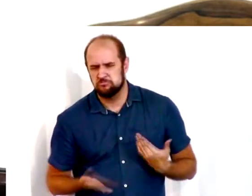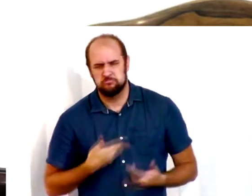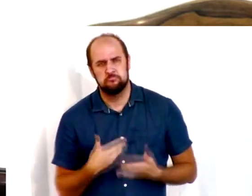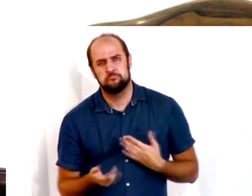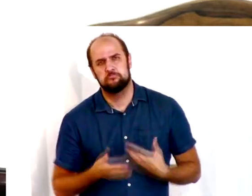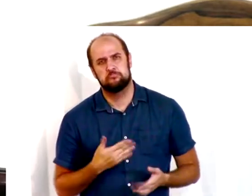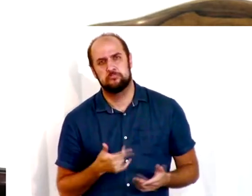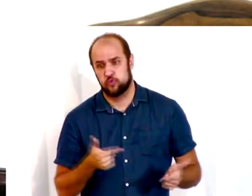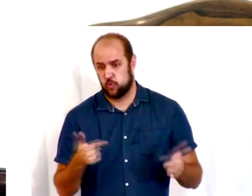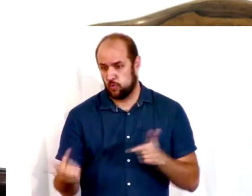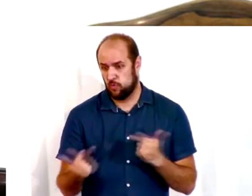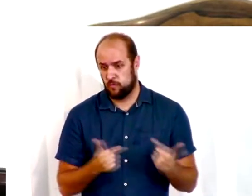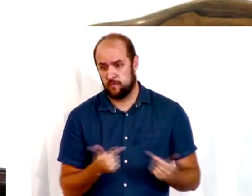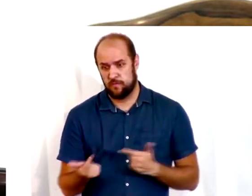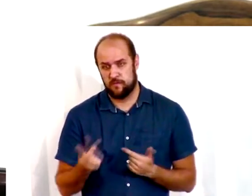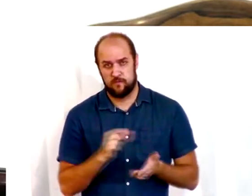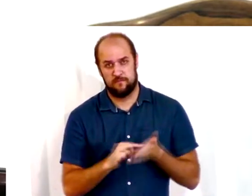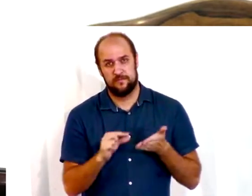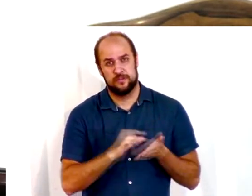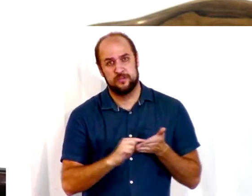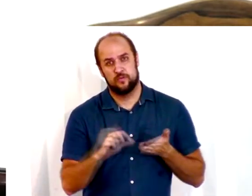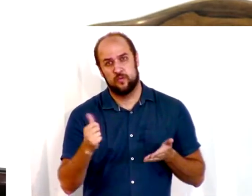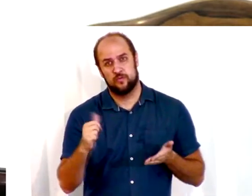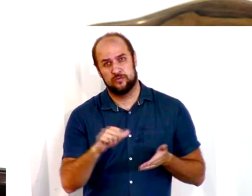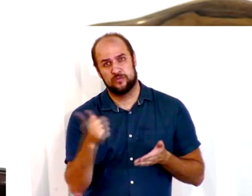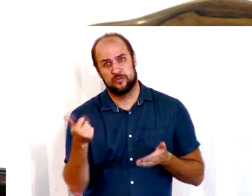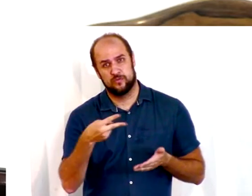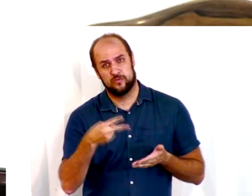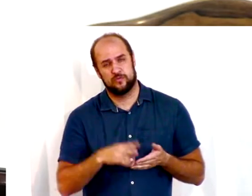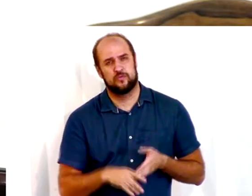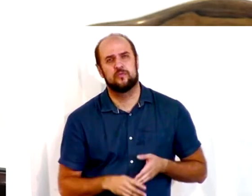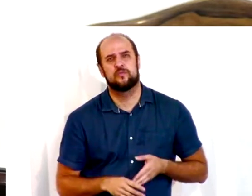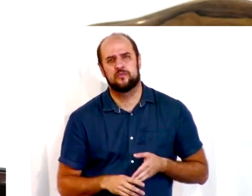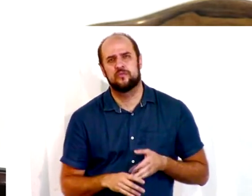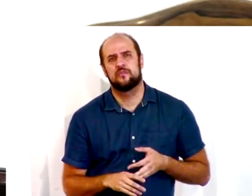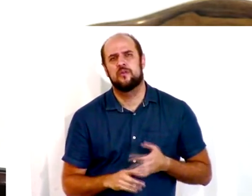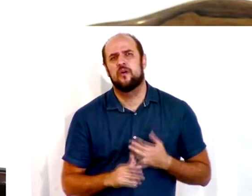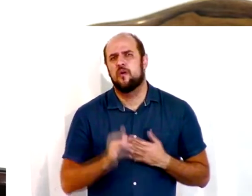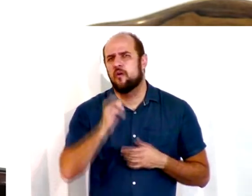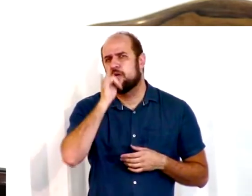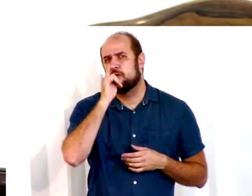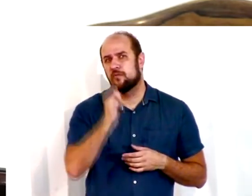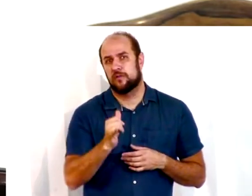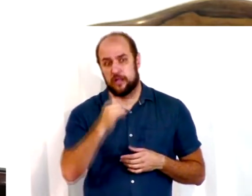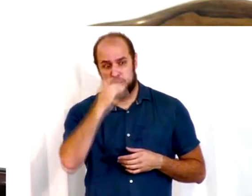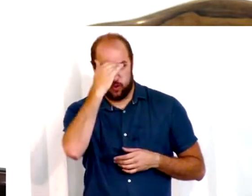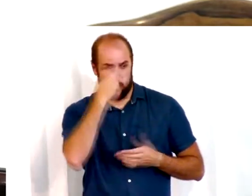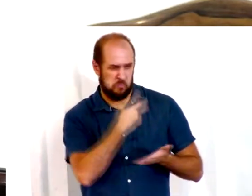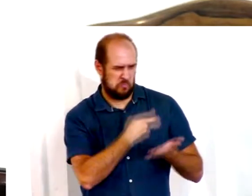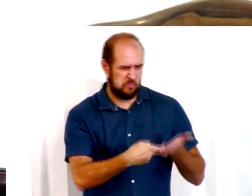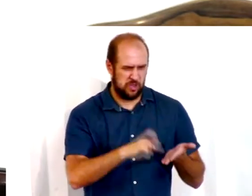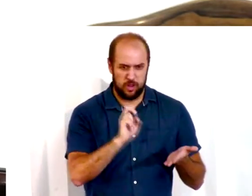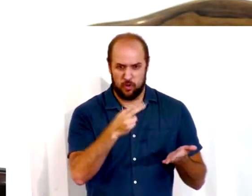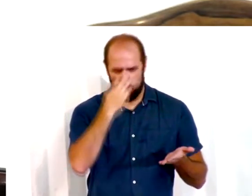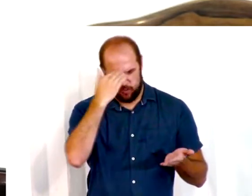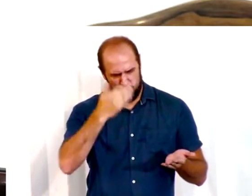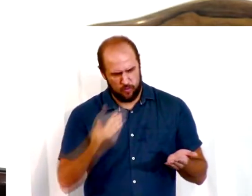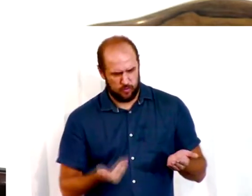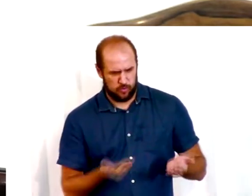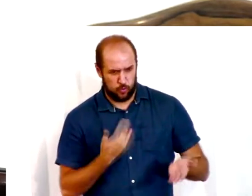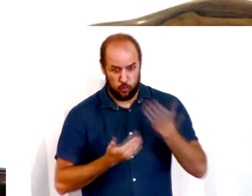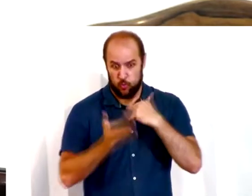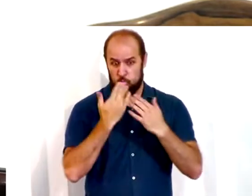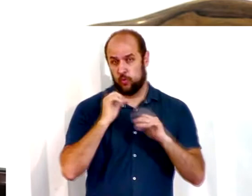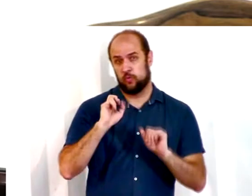contraste que ele faz aqui, nos versículos 11 e 12, é: tanto sei estar humilhado, como também ser honrado. Tanto na fartura, como